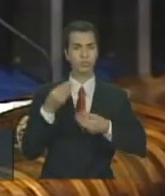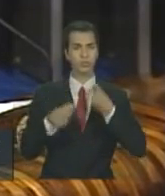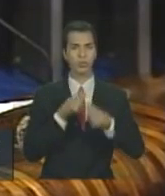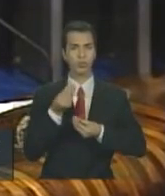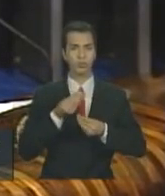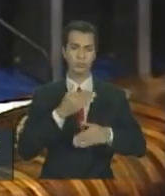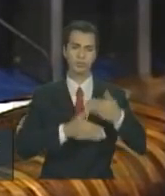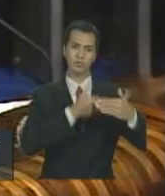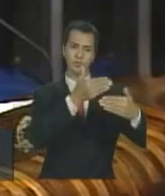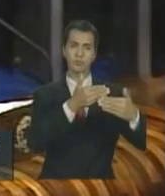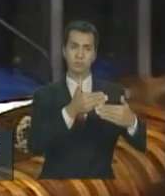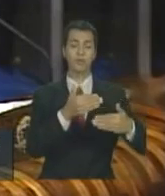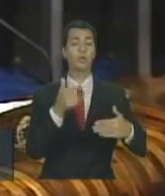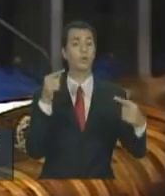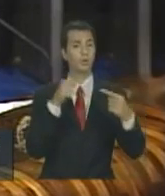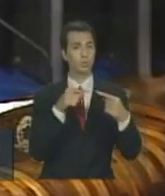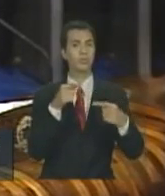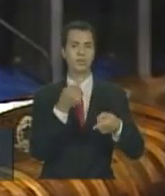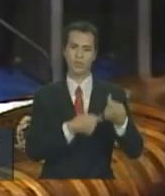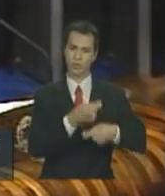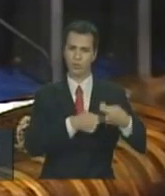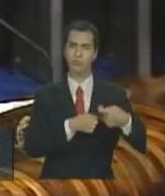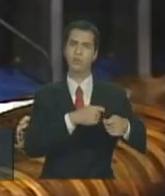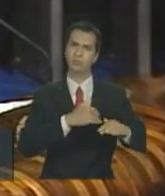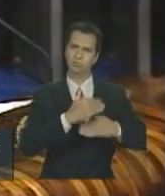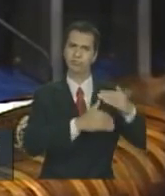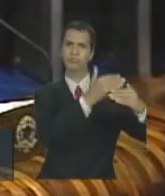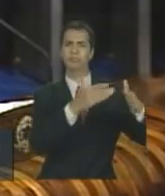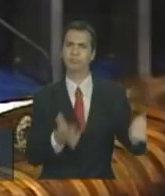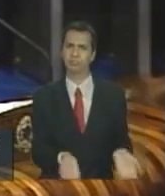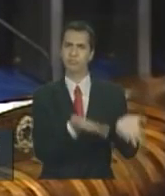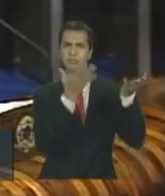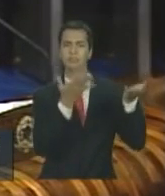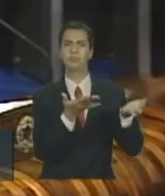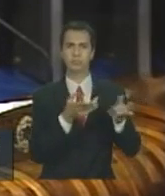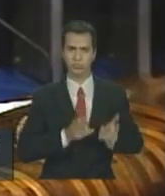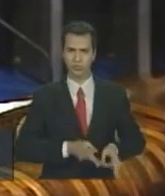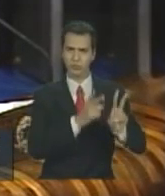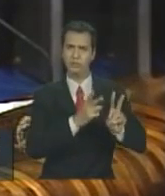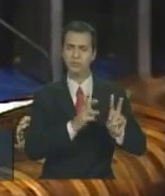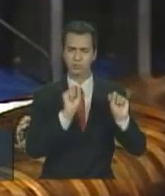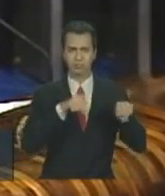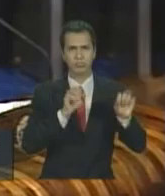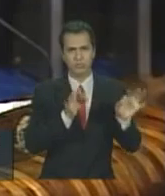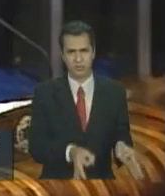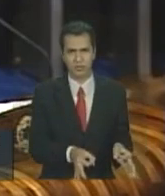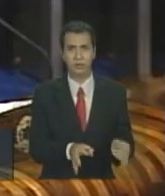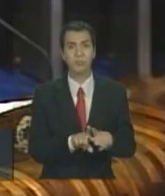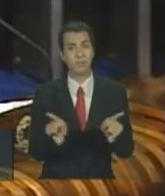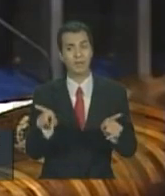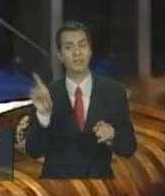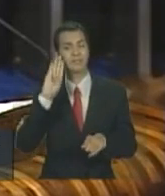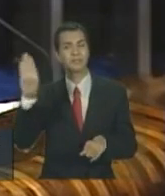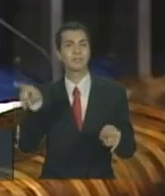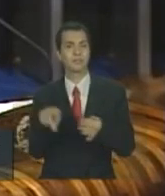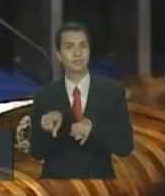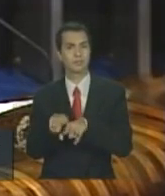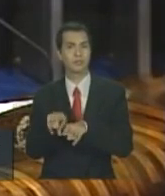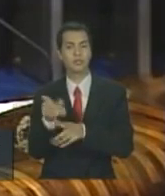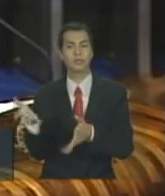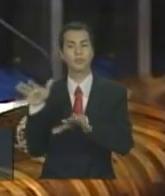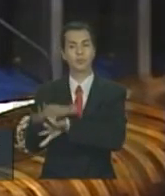crescimento econômico, sim, na aceleração do crescimento econômico, sim, mas na distribuição de renda e na inclusão